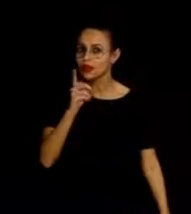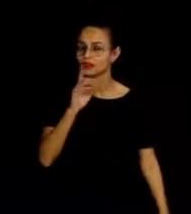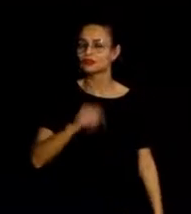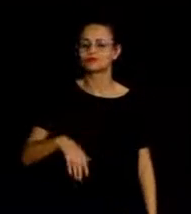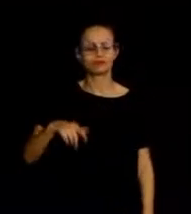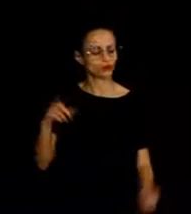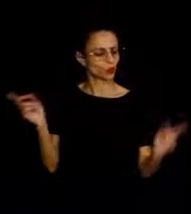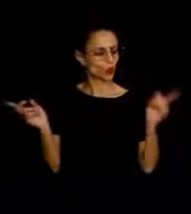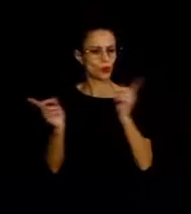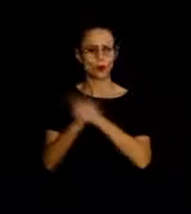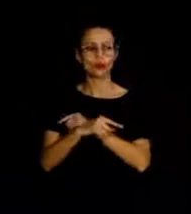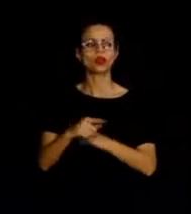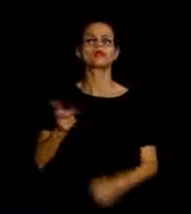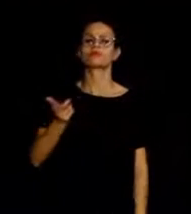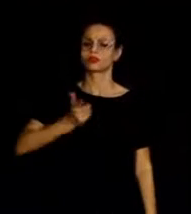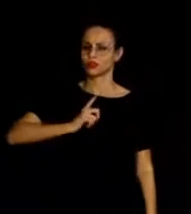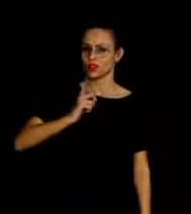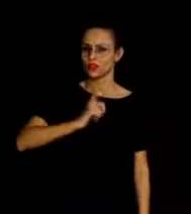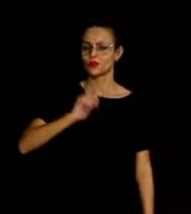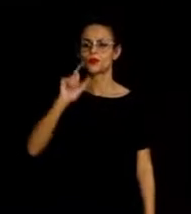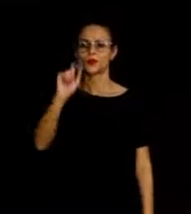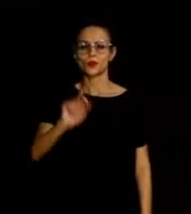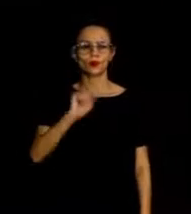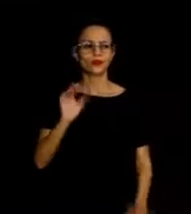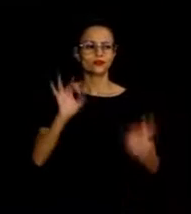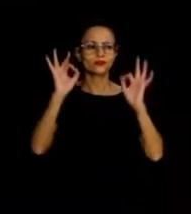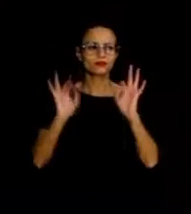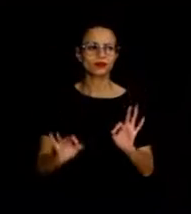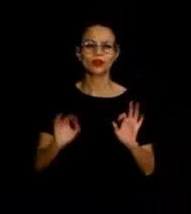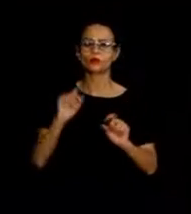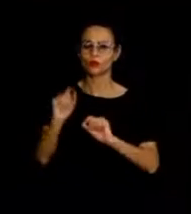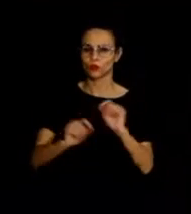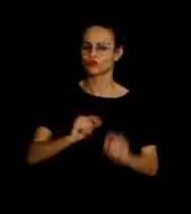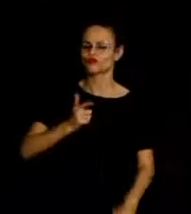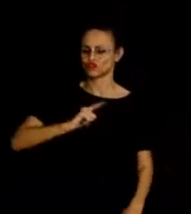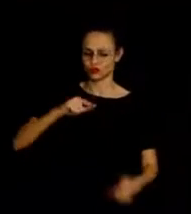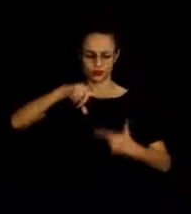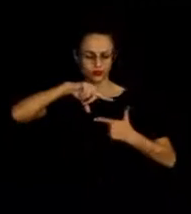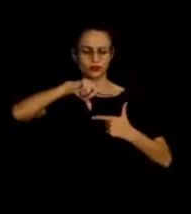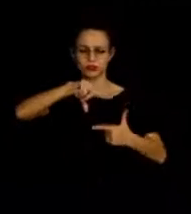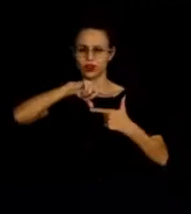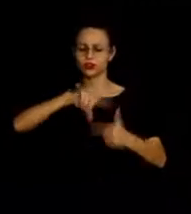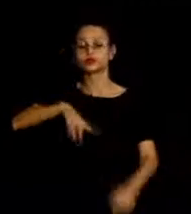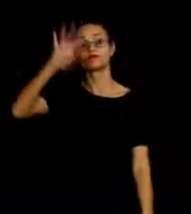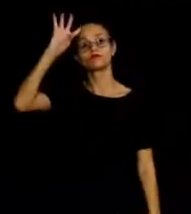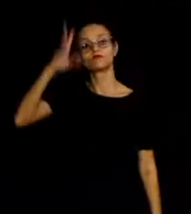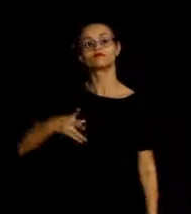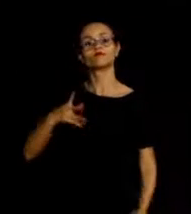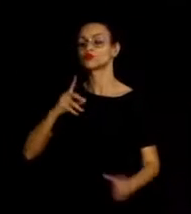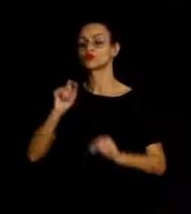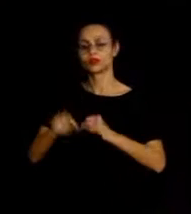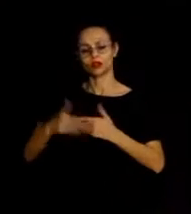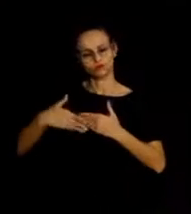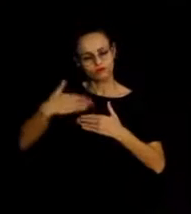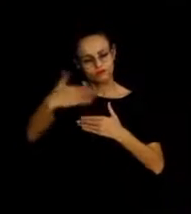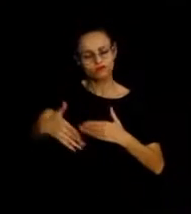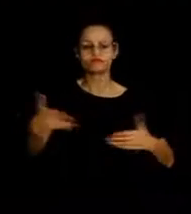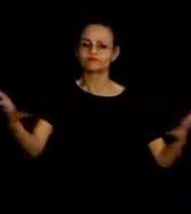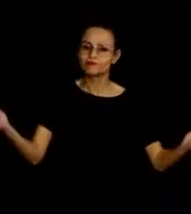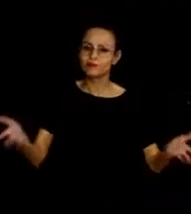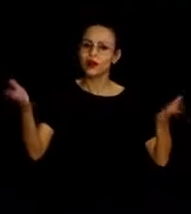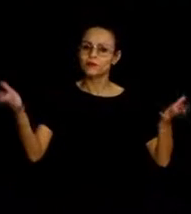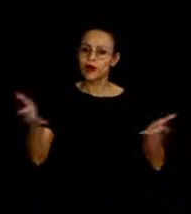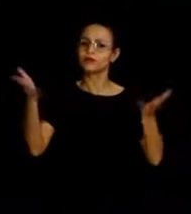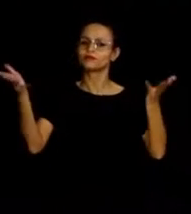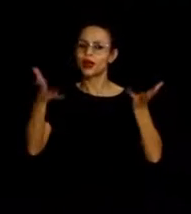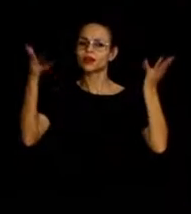muito pelo contrário a gente é certo de que tínhamos tradição decidimos ir adiante e levar